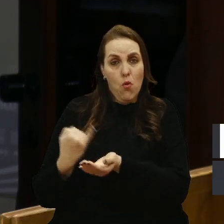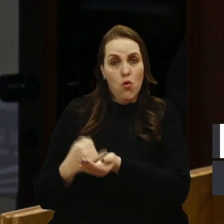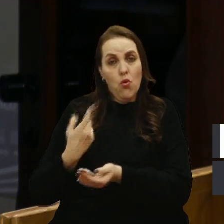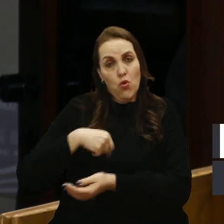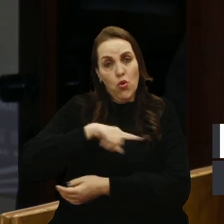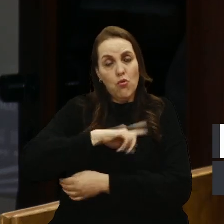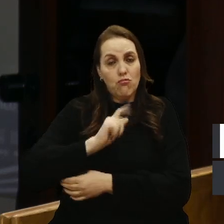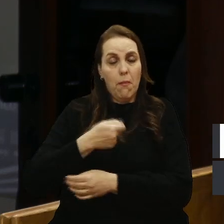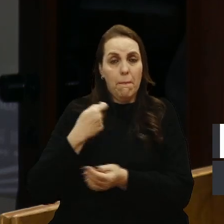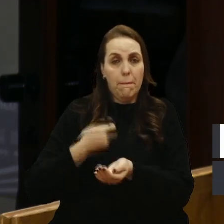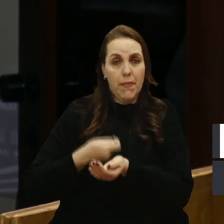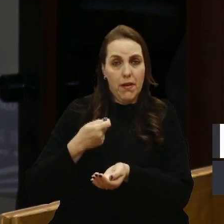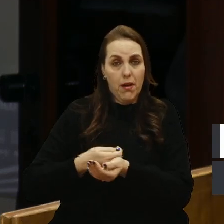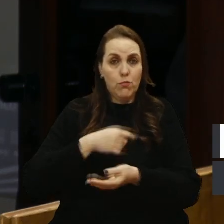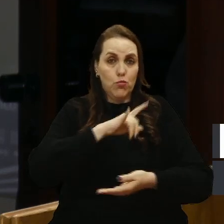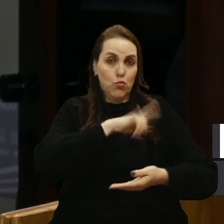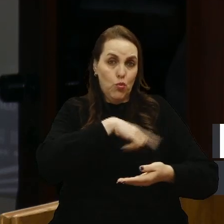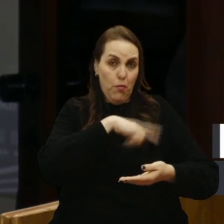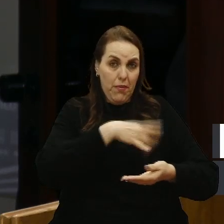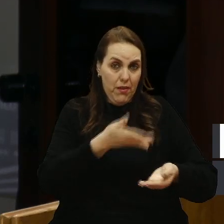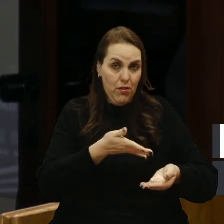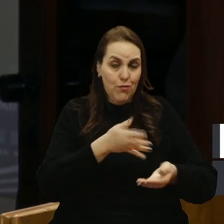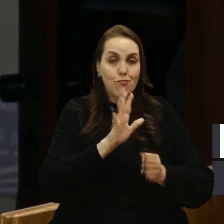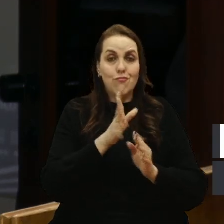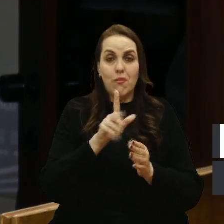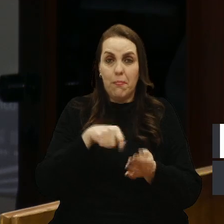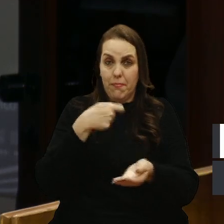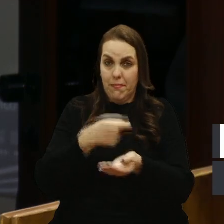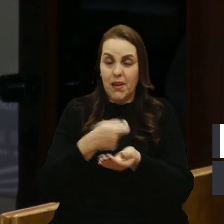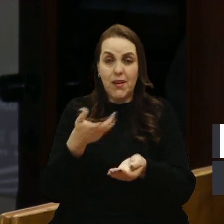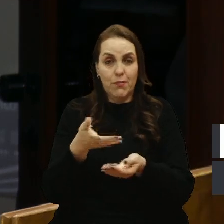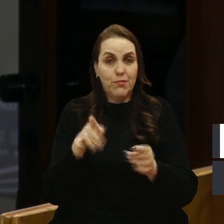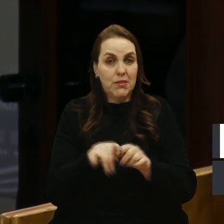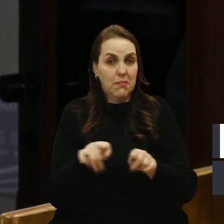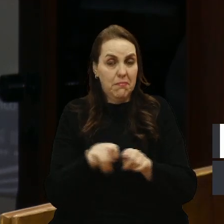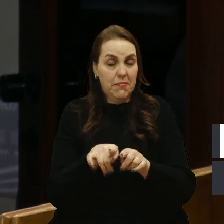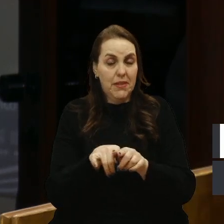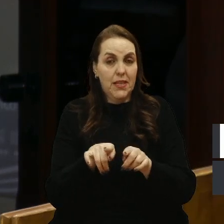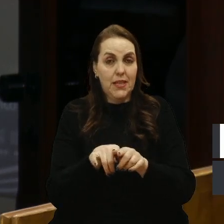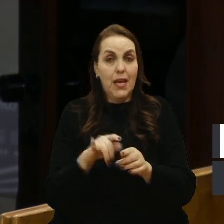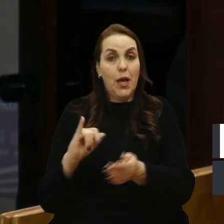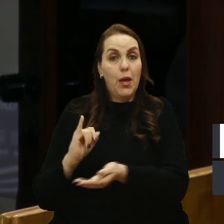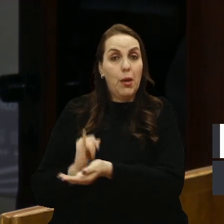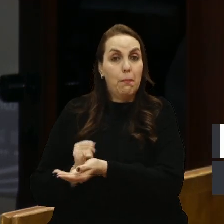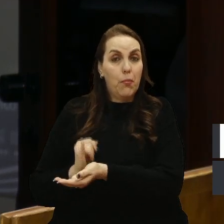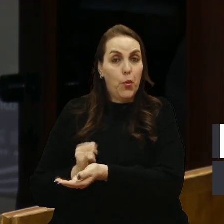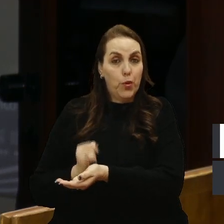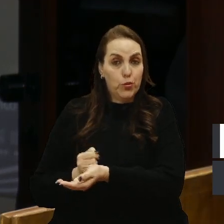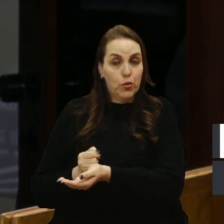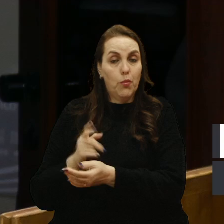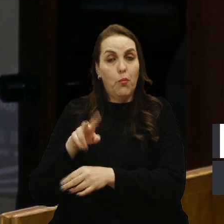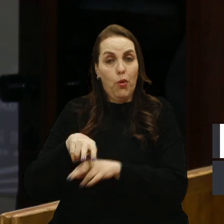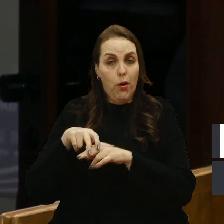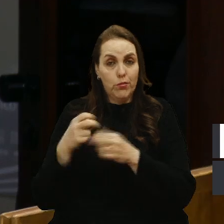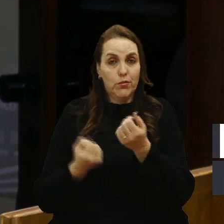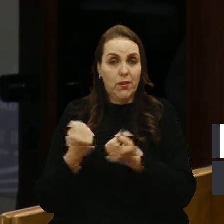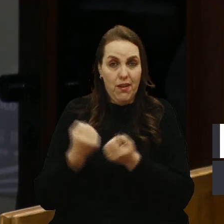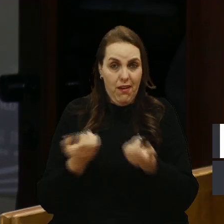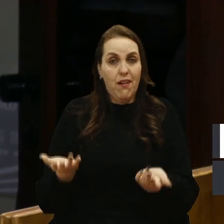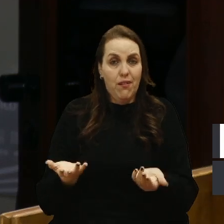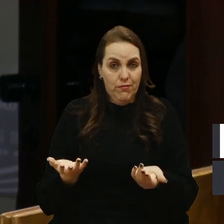já o documento, nós pagamos o nosso imposto em razão do nosso veículo, o nosso